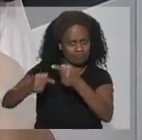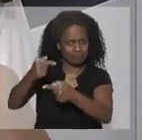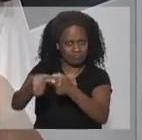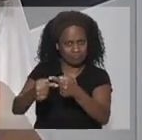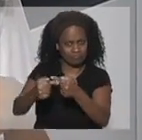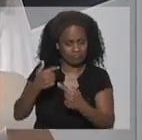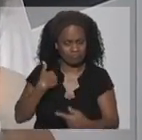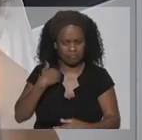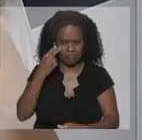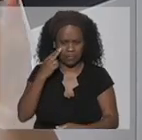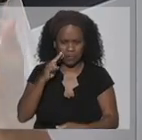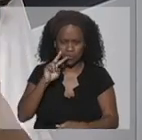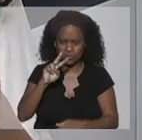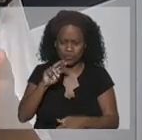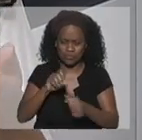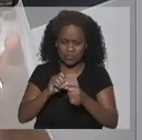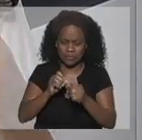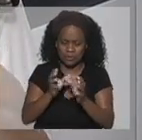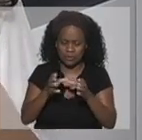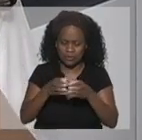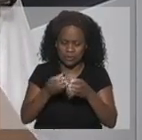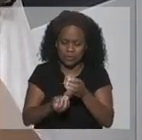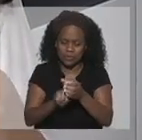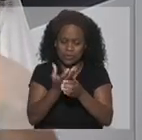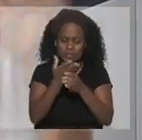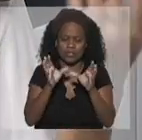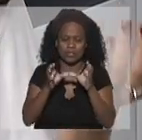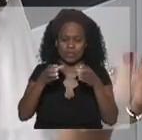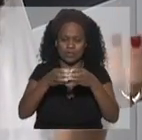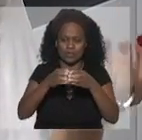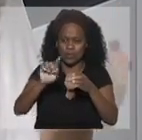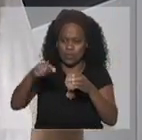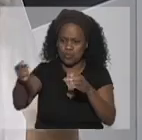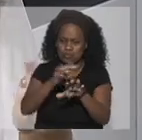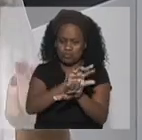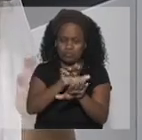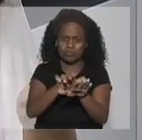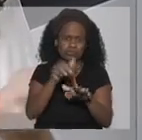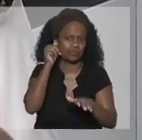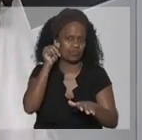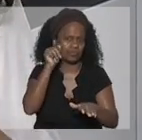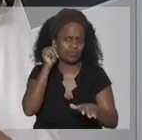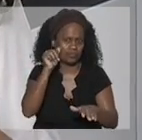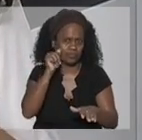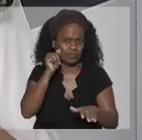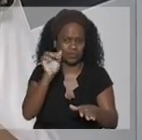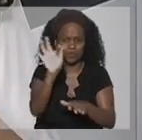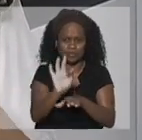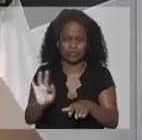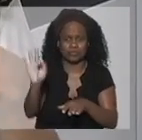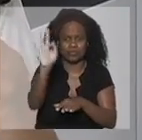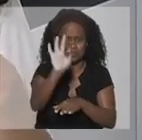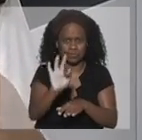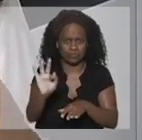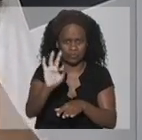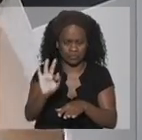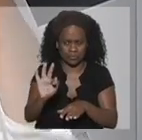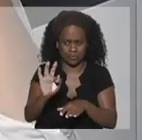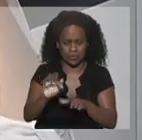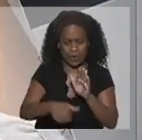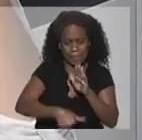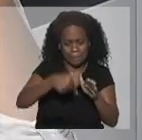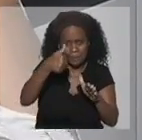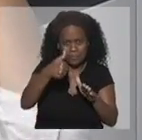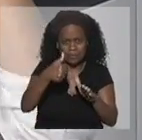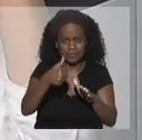geração. Eu fui uma das fundadoras, junto com várias outras mulheres, da Frente Feminista da USP, que foi uma das